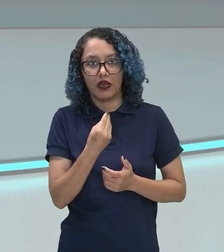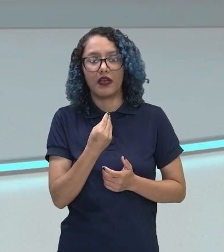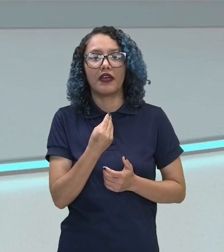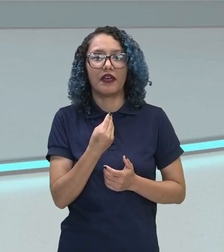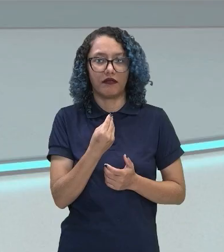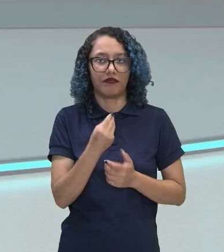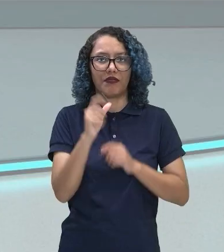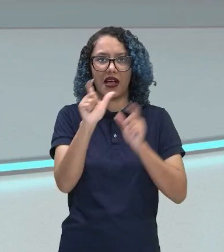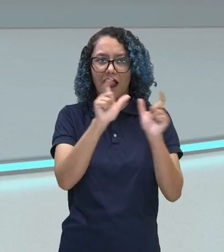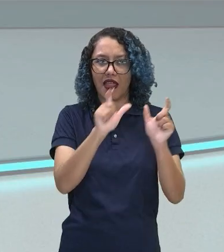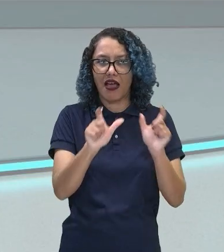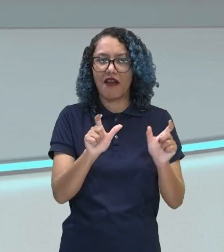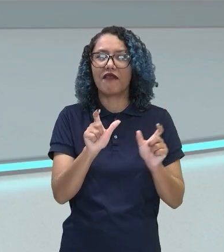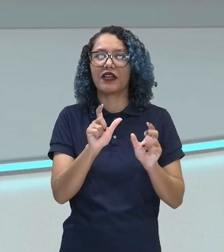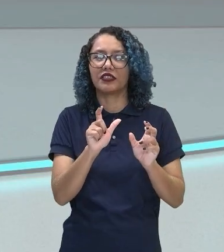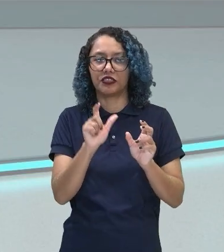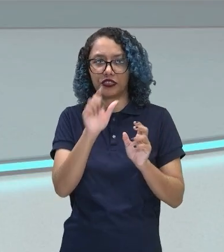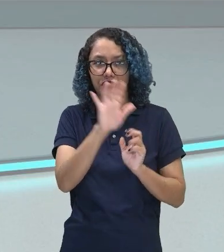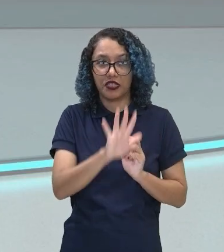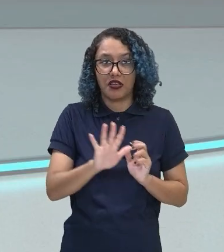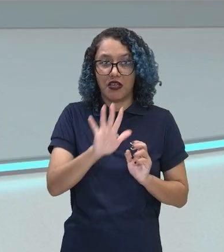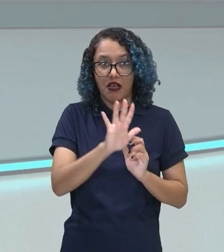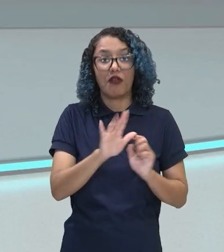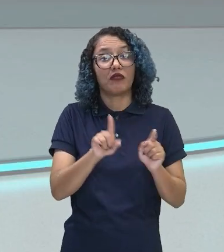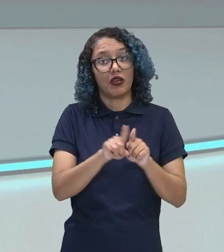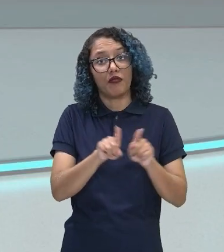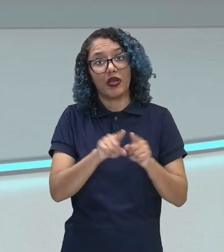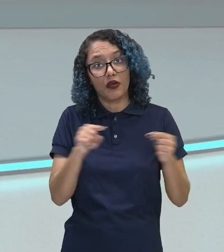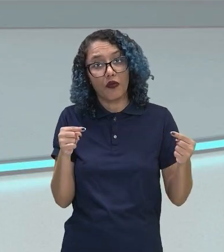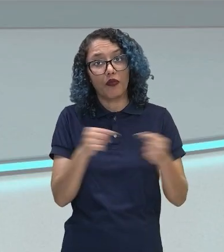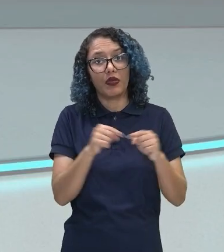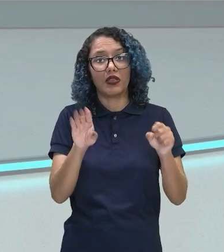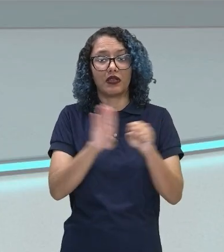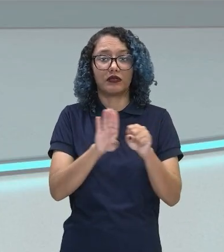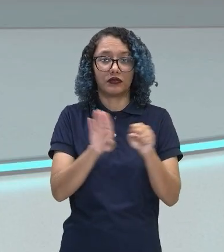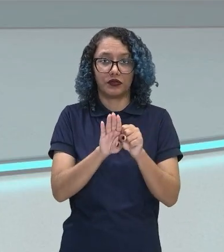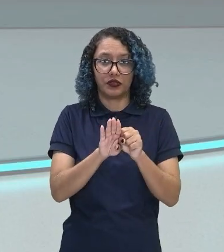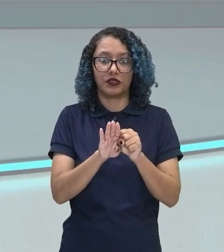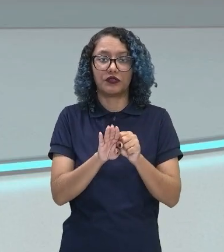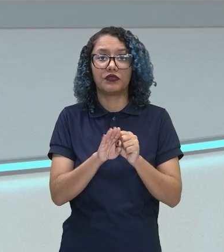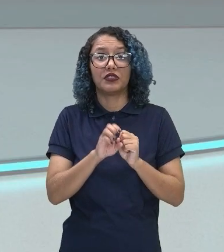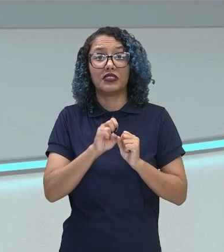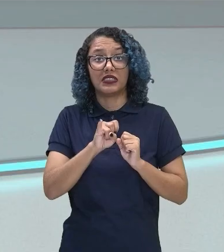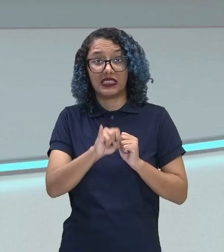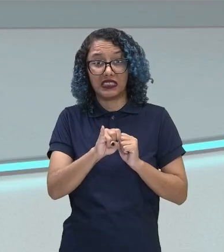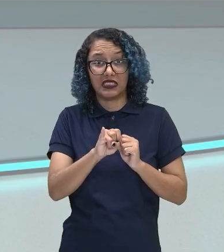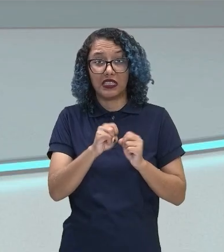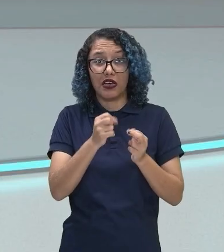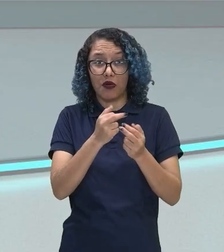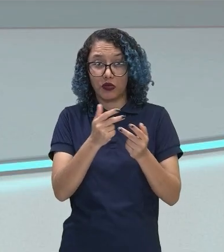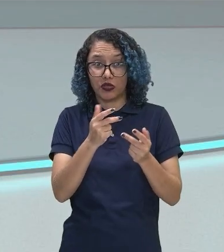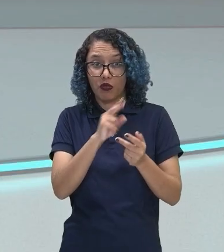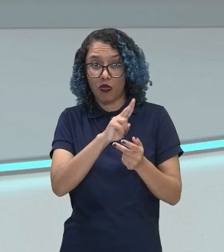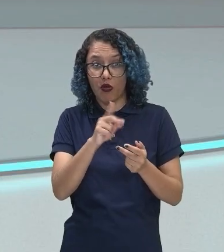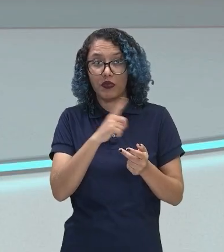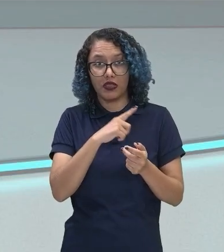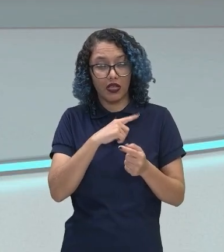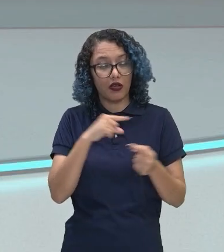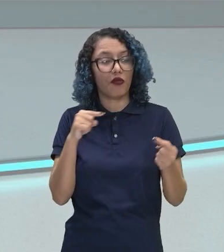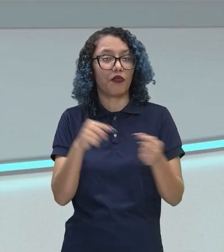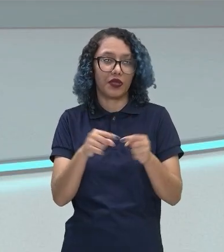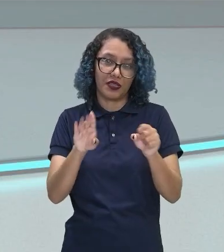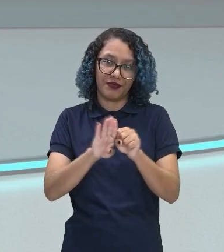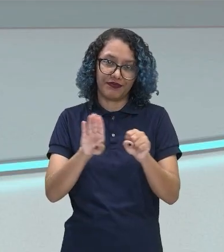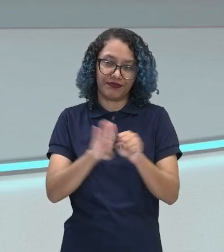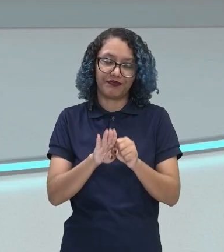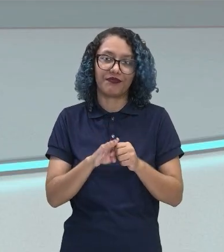gerais, mas também são substantivos, tá certo? Porque ele tem um nome, né? Tudo que tem um nome é um substantivo, tá certo?